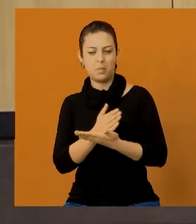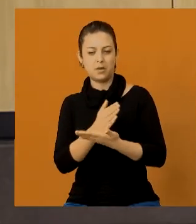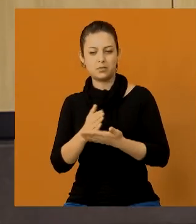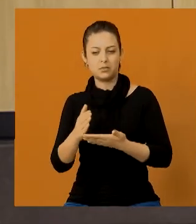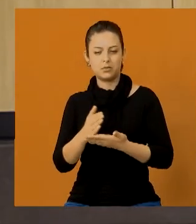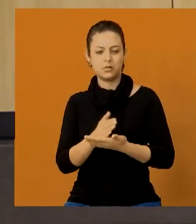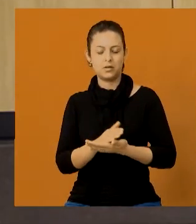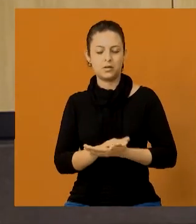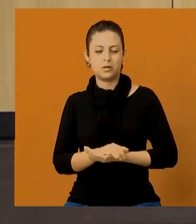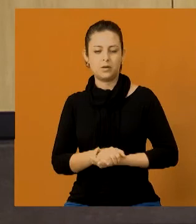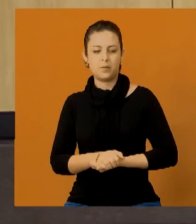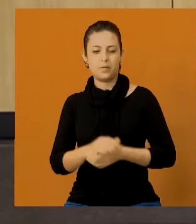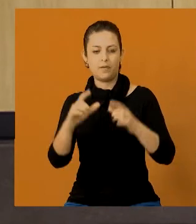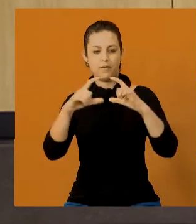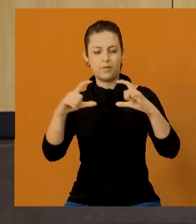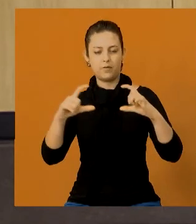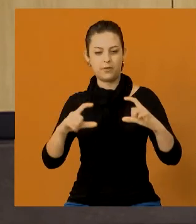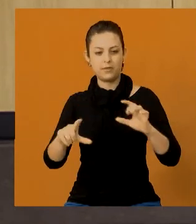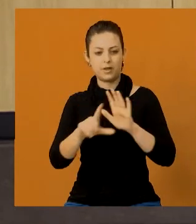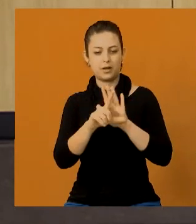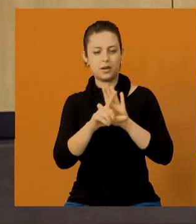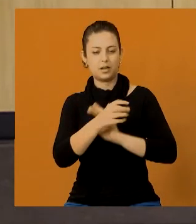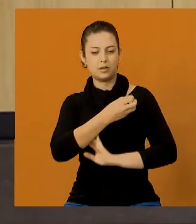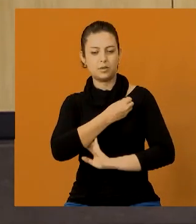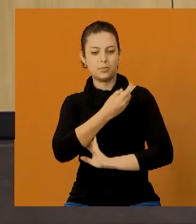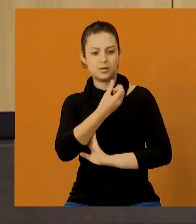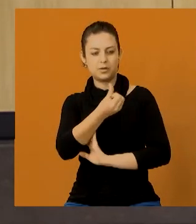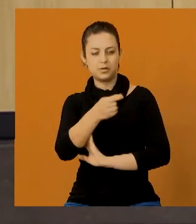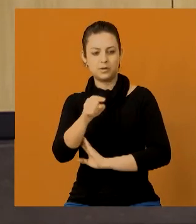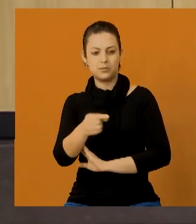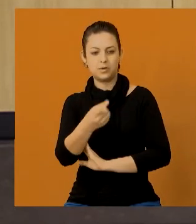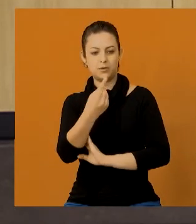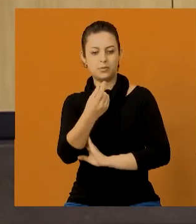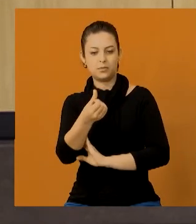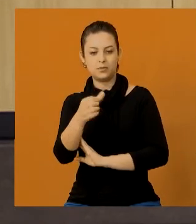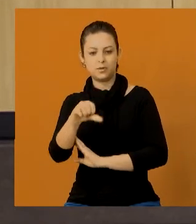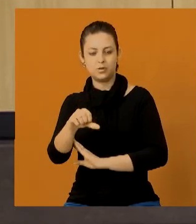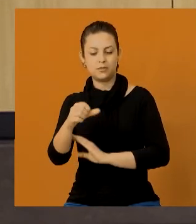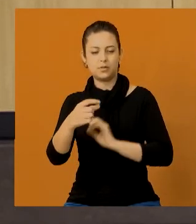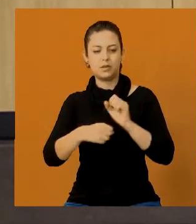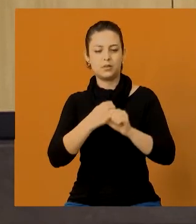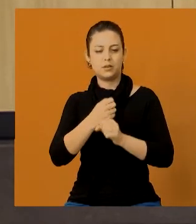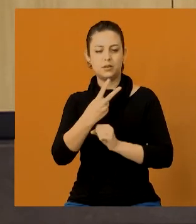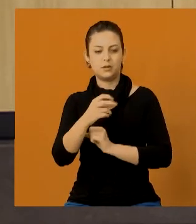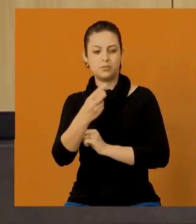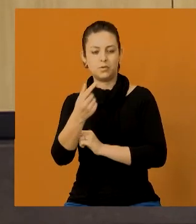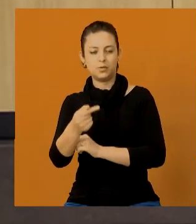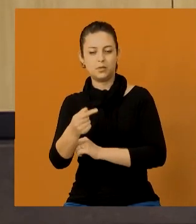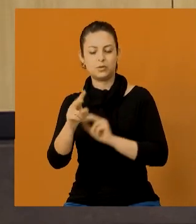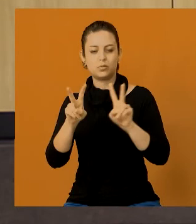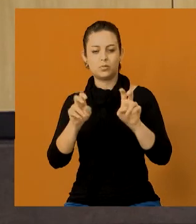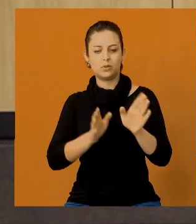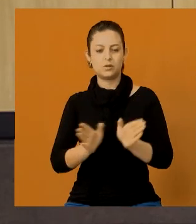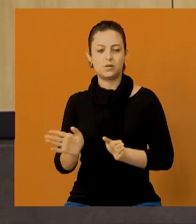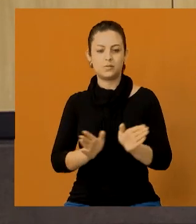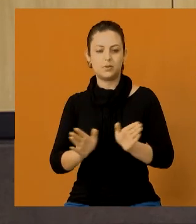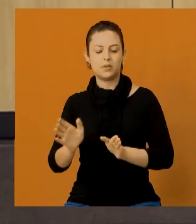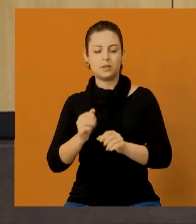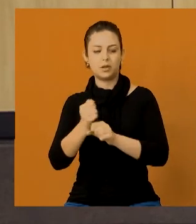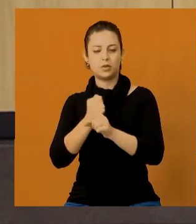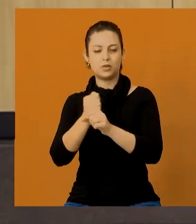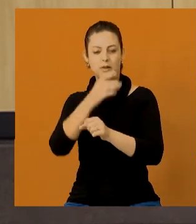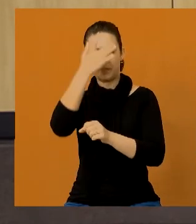aos autógrafos da Lei número 6.169 de 2017, dispõe sobre a acessibilidade